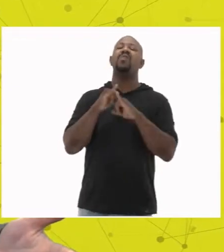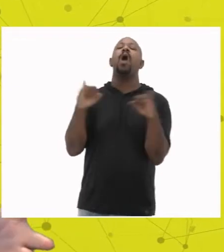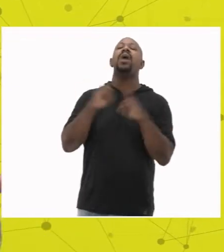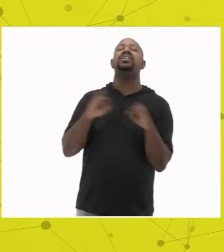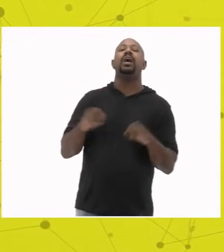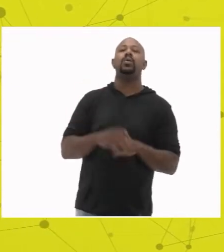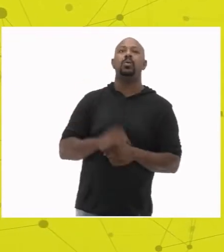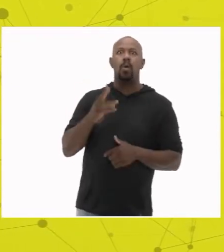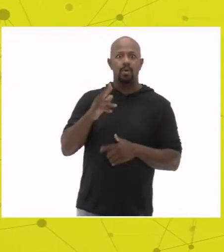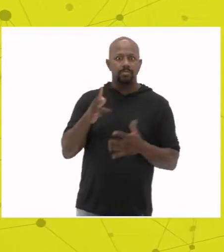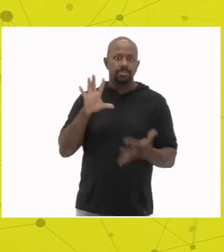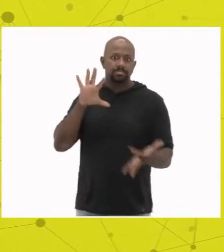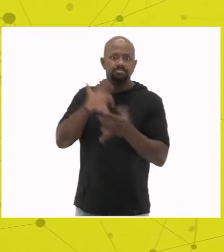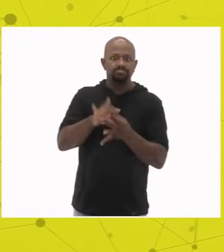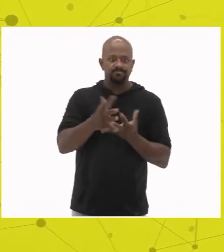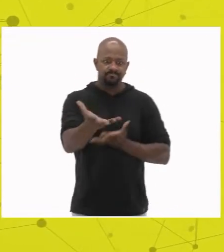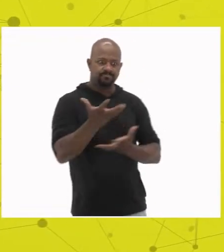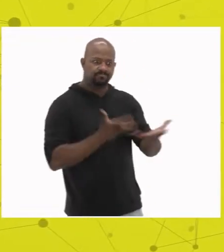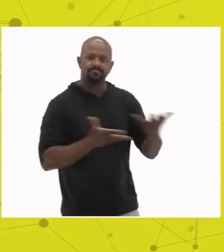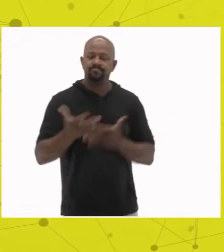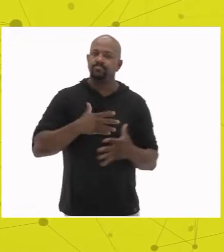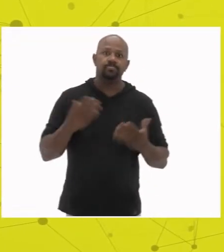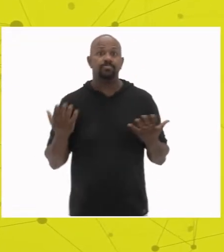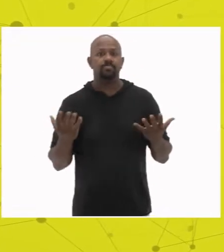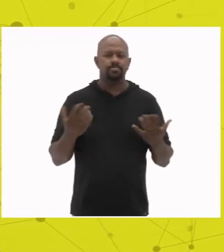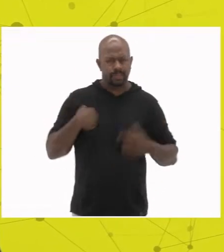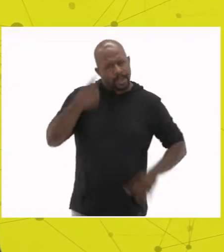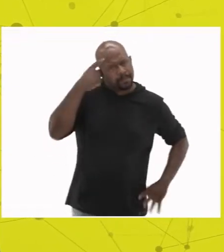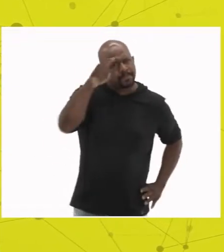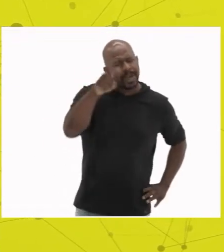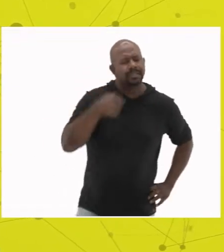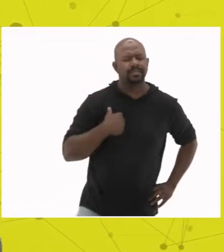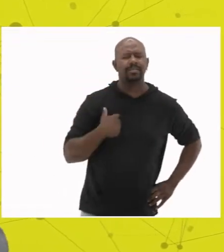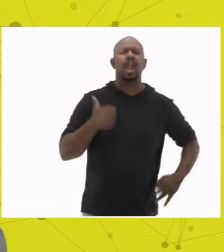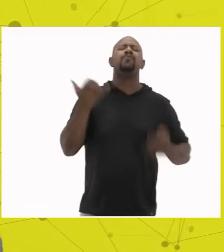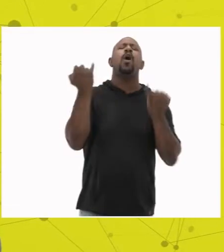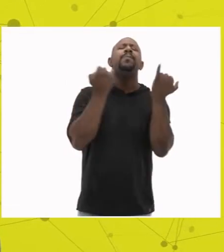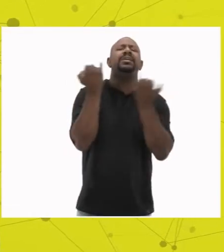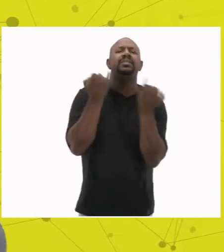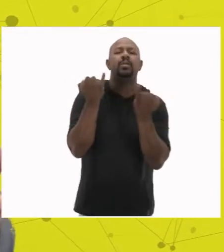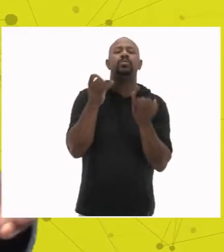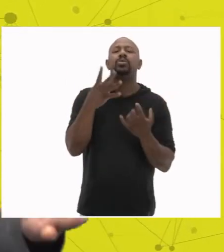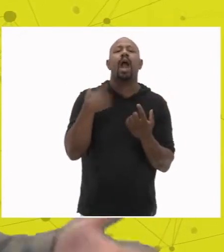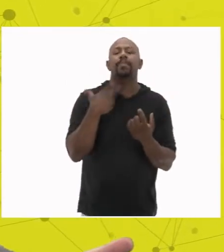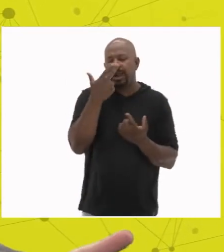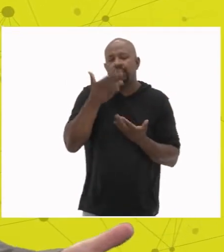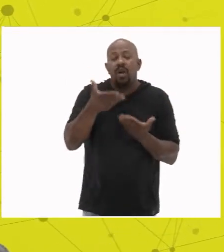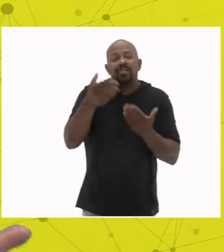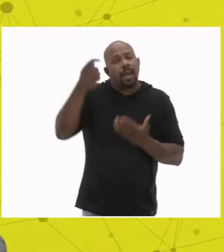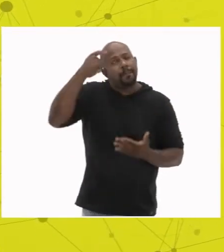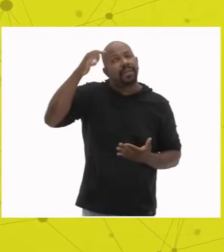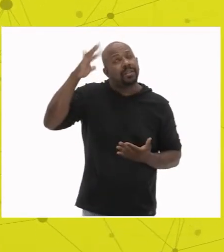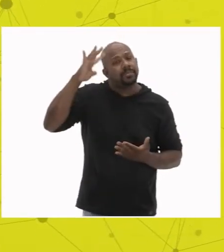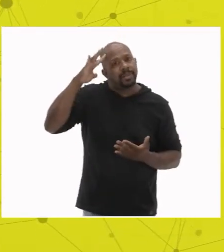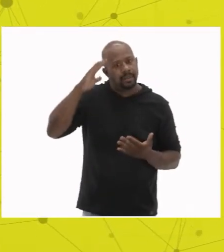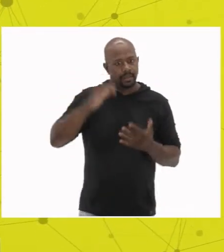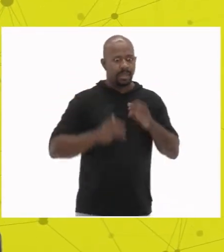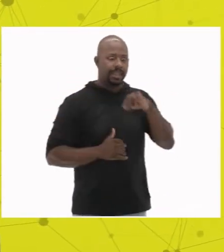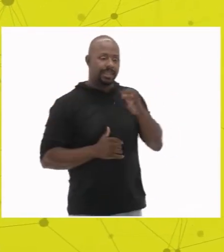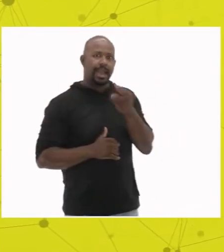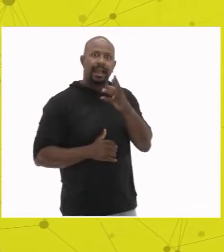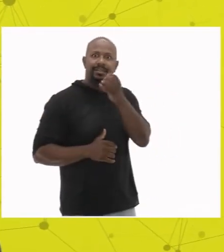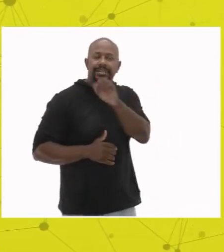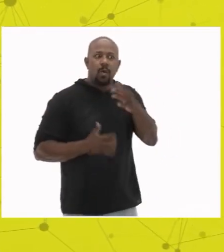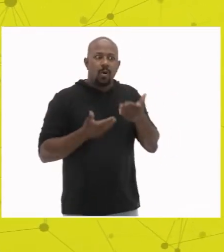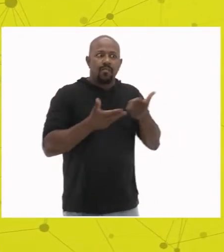informação, ou ativamente, como interação. Pense um pouco nisso. Informação convida ao pensamento. Interação